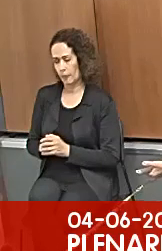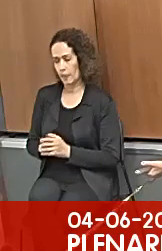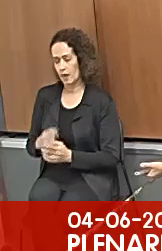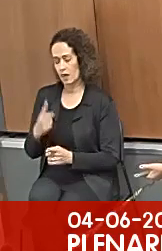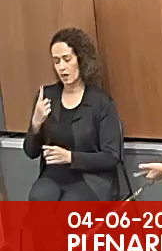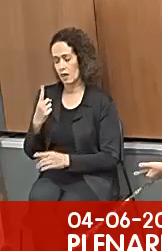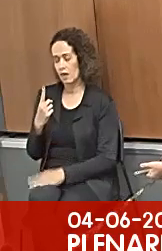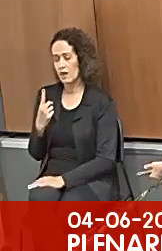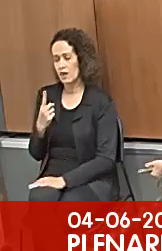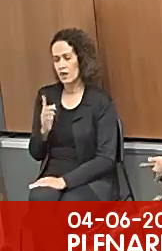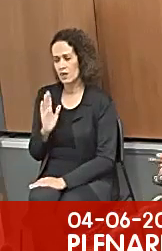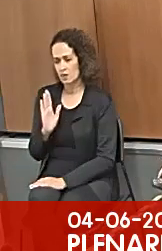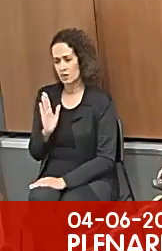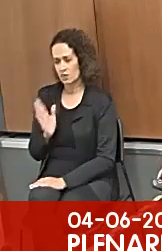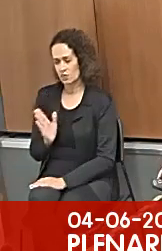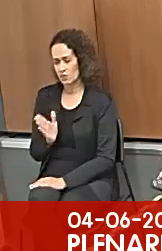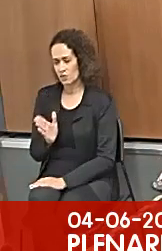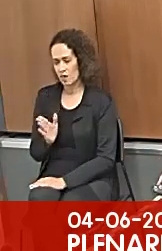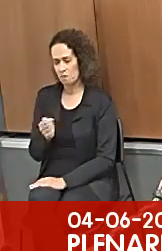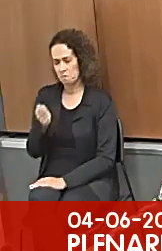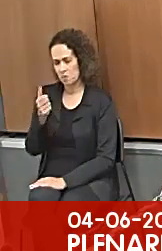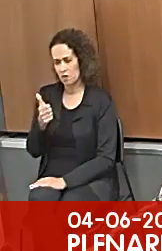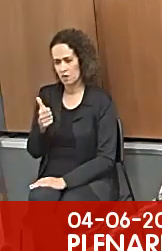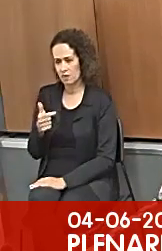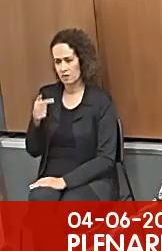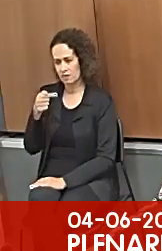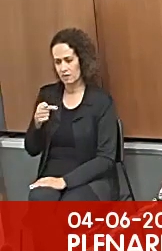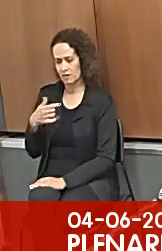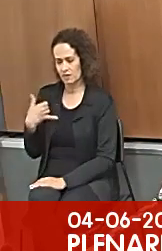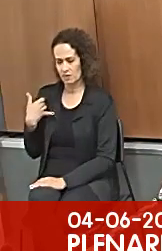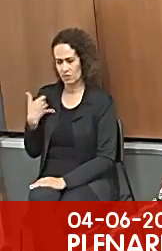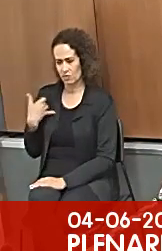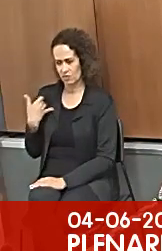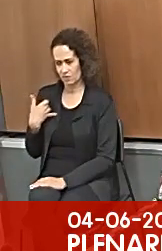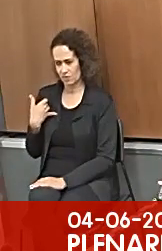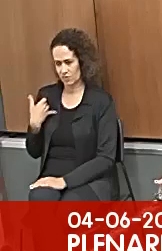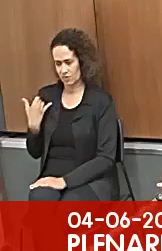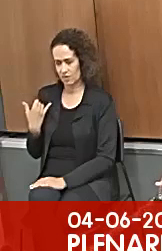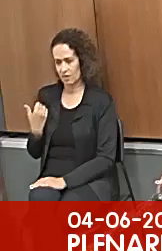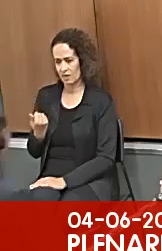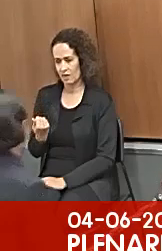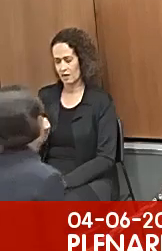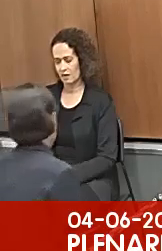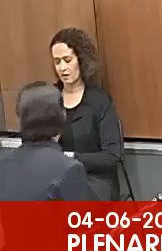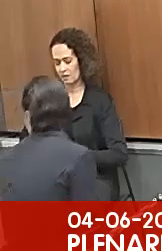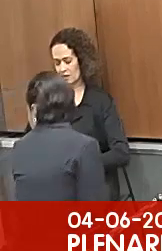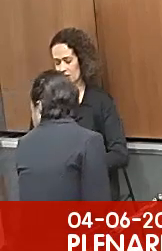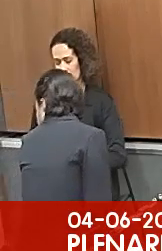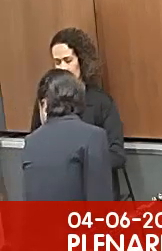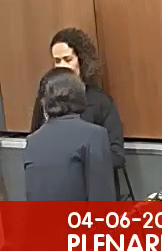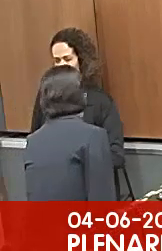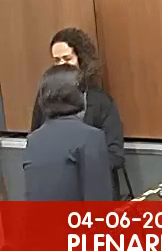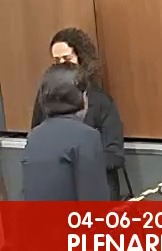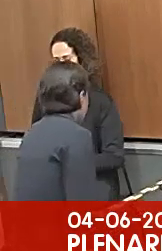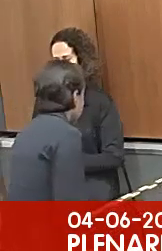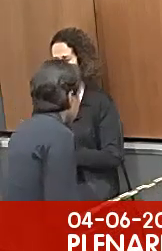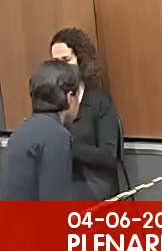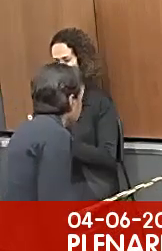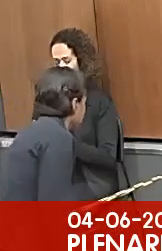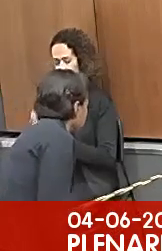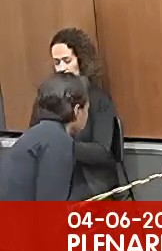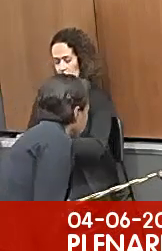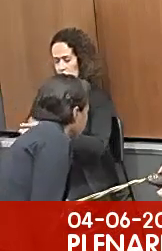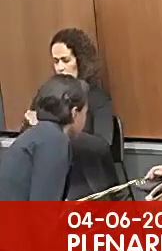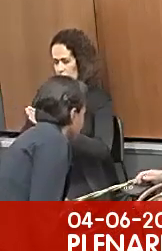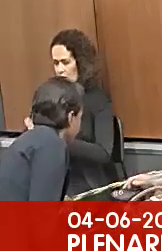idade. Ela nasceu com várias sequelas nos braços, sequela mental,